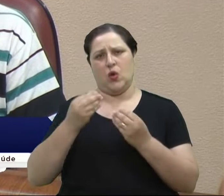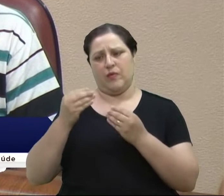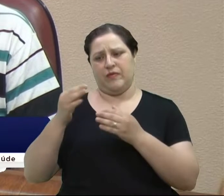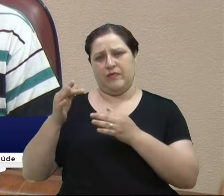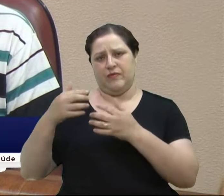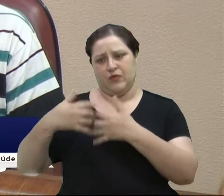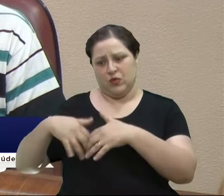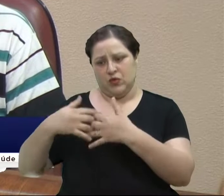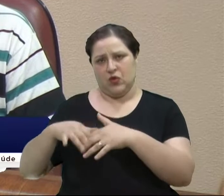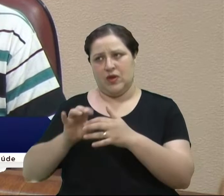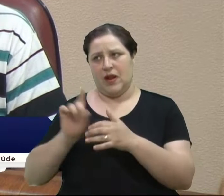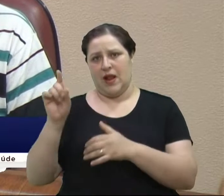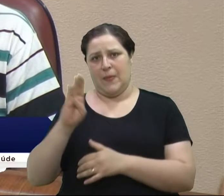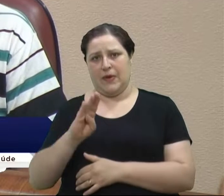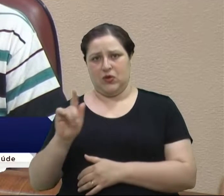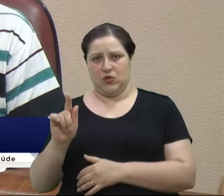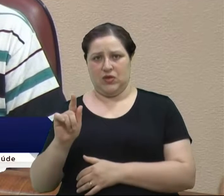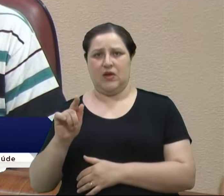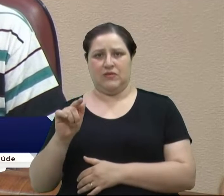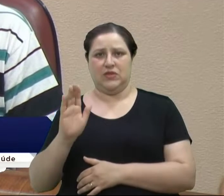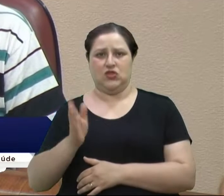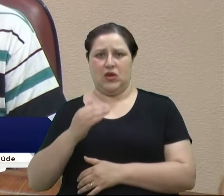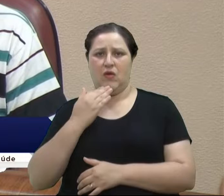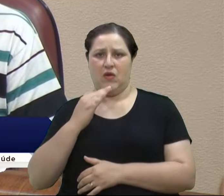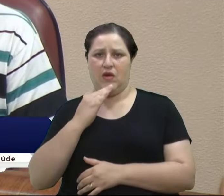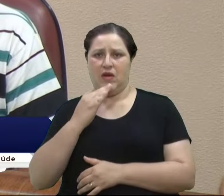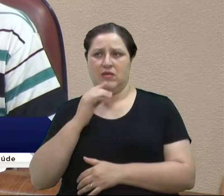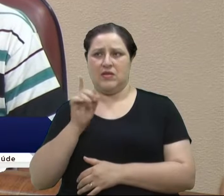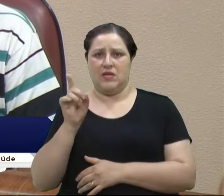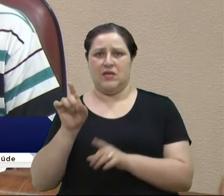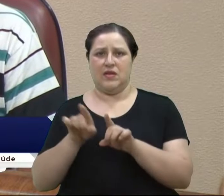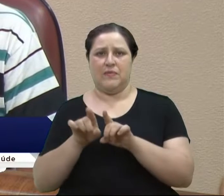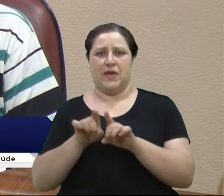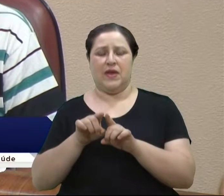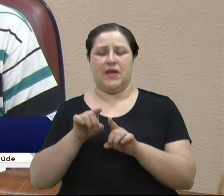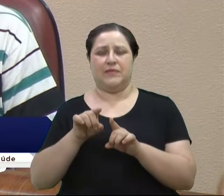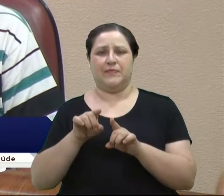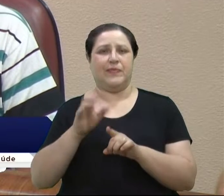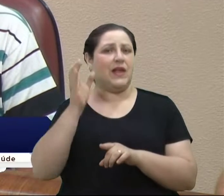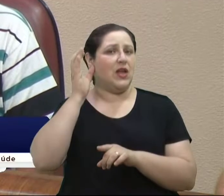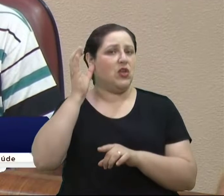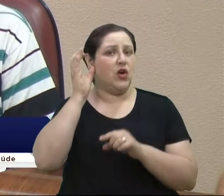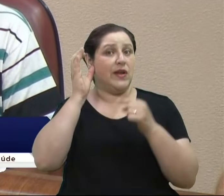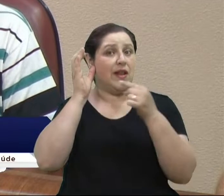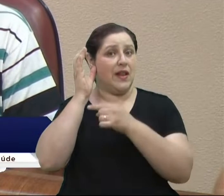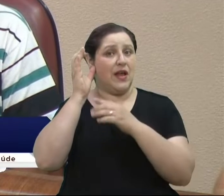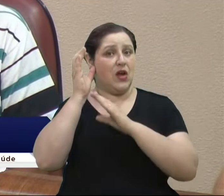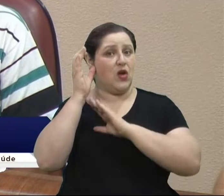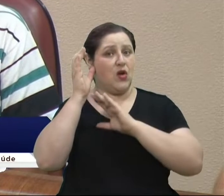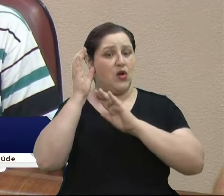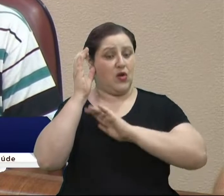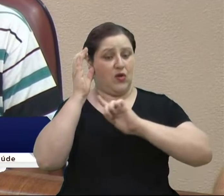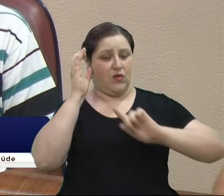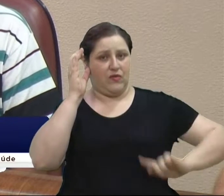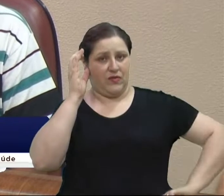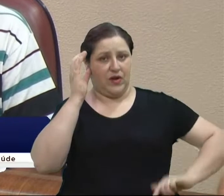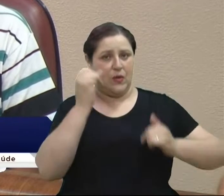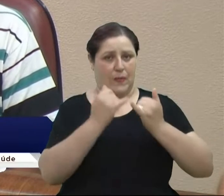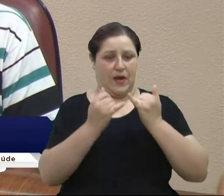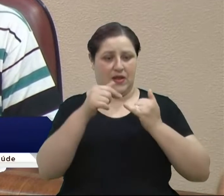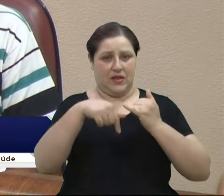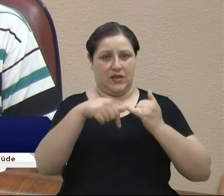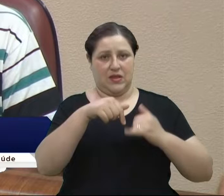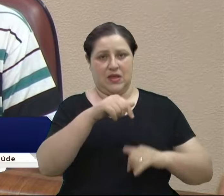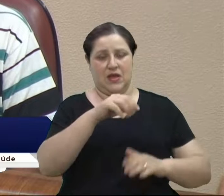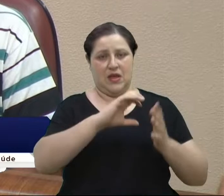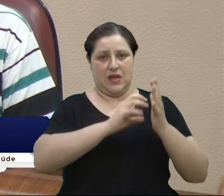a UPA lá em Bento Gonçalves, inclusive, Cadore, lá é um governo similar a Caxias do Sul, PSDB.